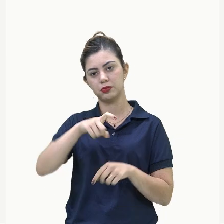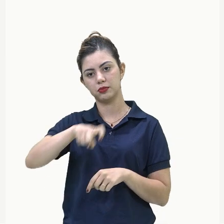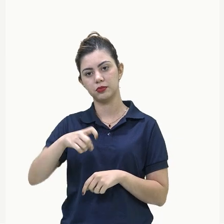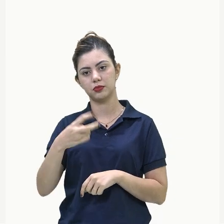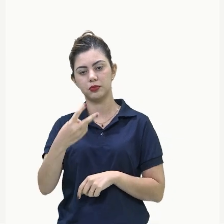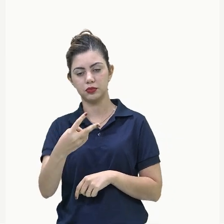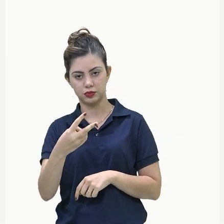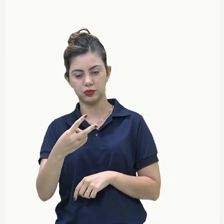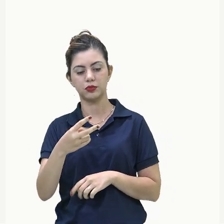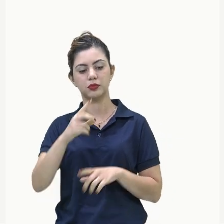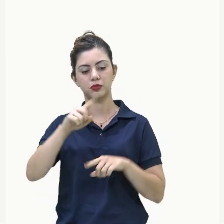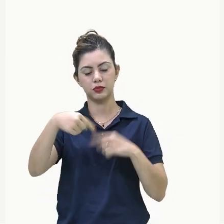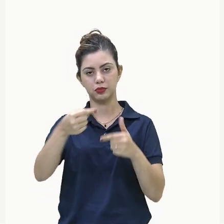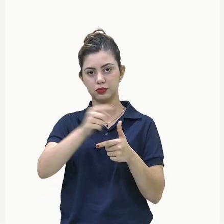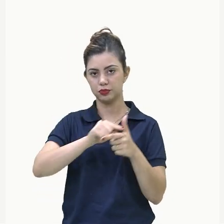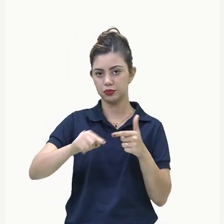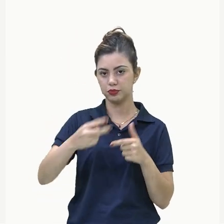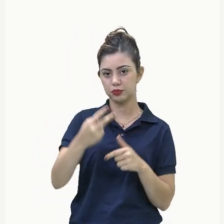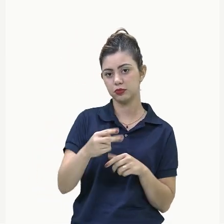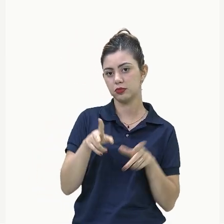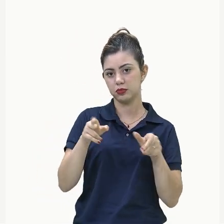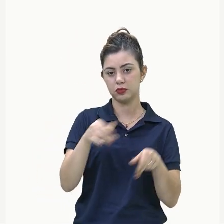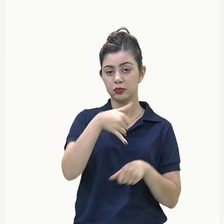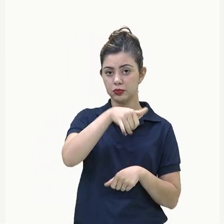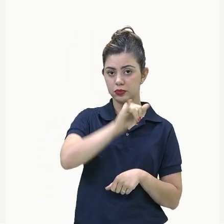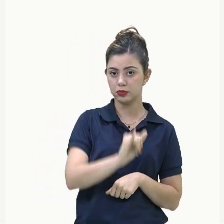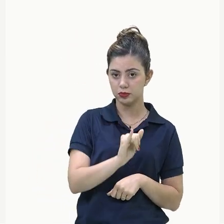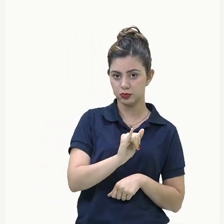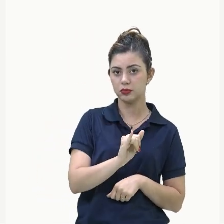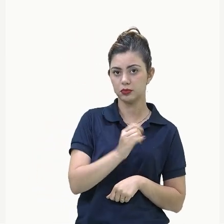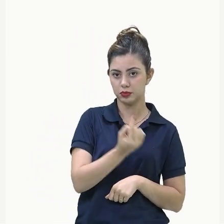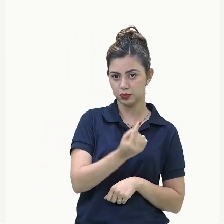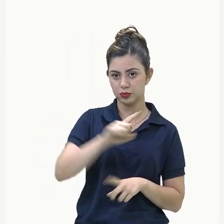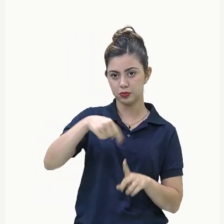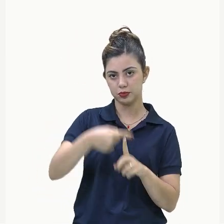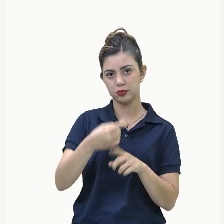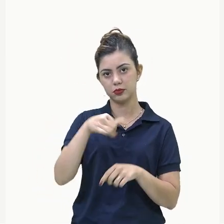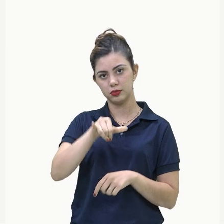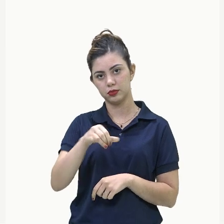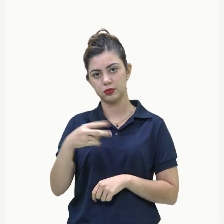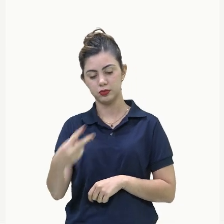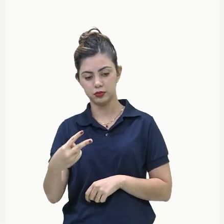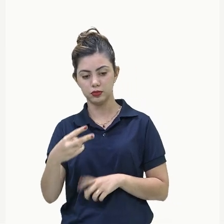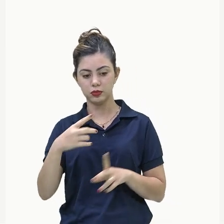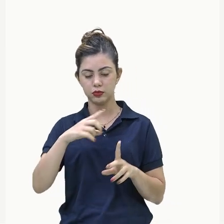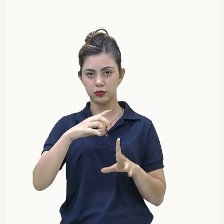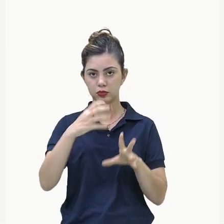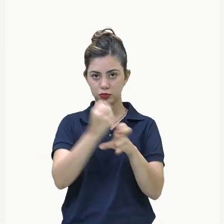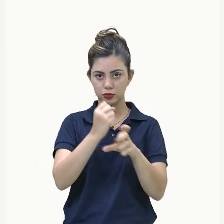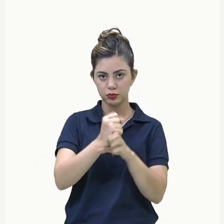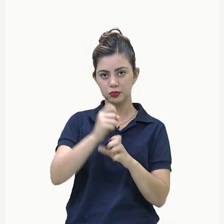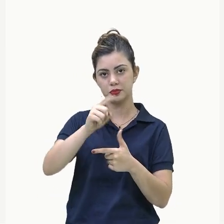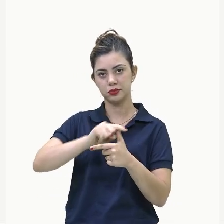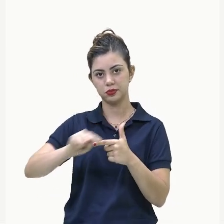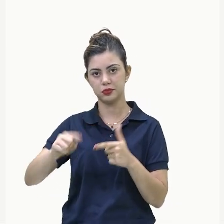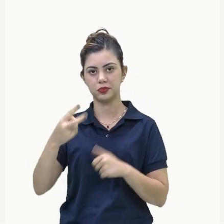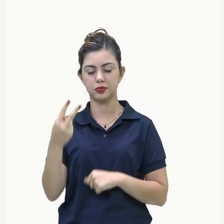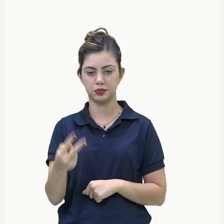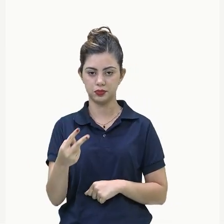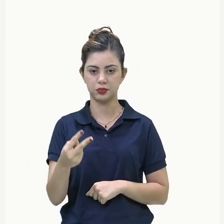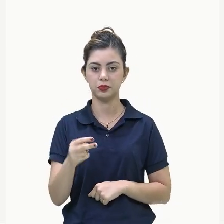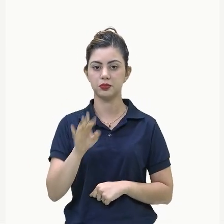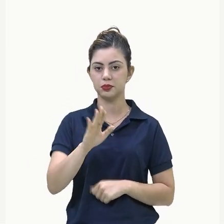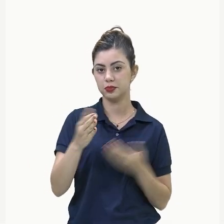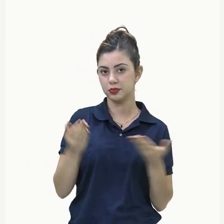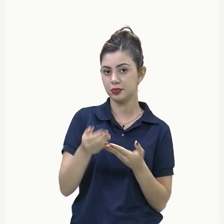2. A mesma coisa ocorre para o y, a gente pega y1 mais y2 e divide por 2. Bora ver o